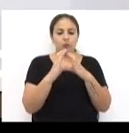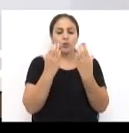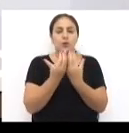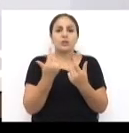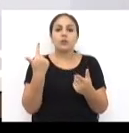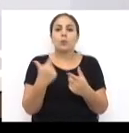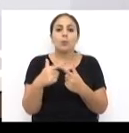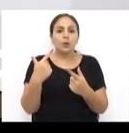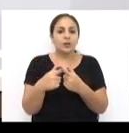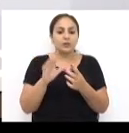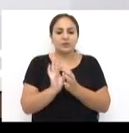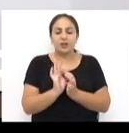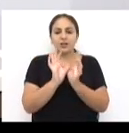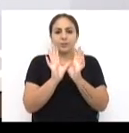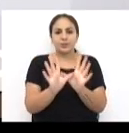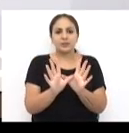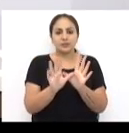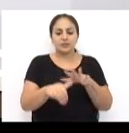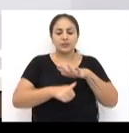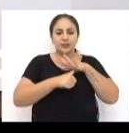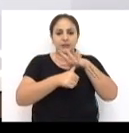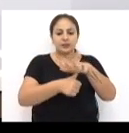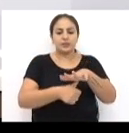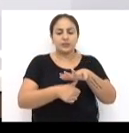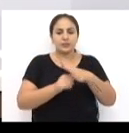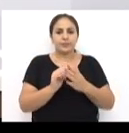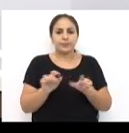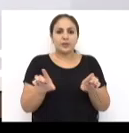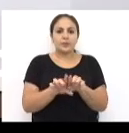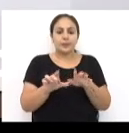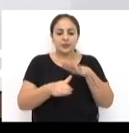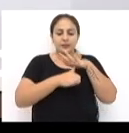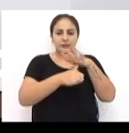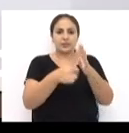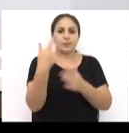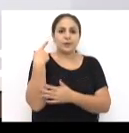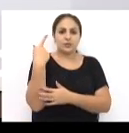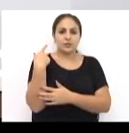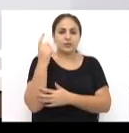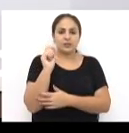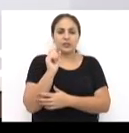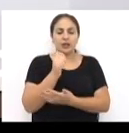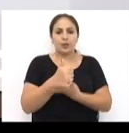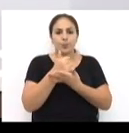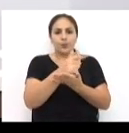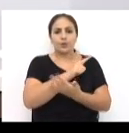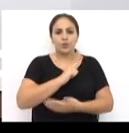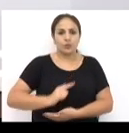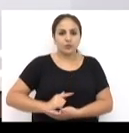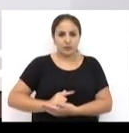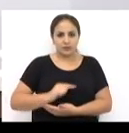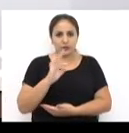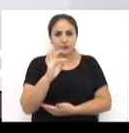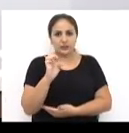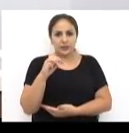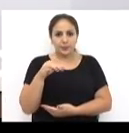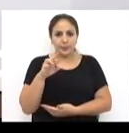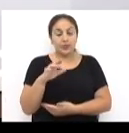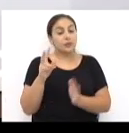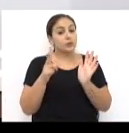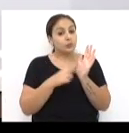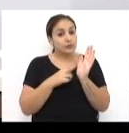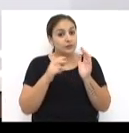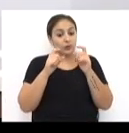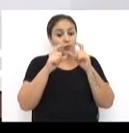tem o aval das lideranças, sobretudo as lideranças partidárias que apoiam o governo Temer. Temos que ter muito